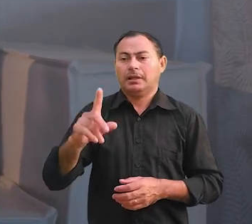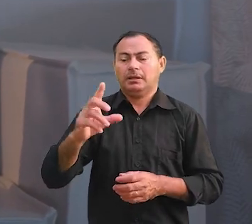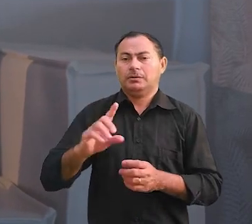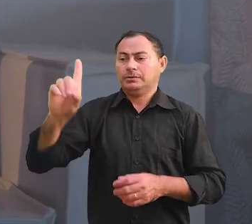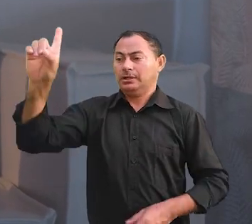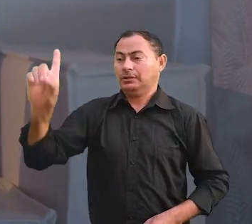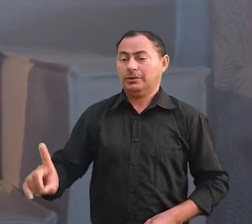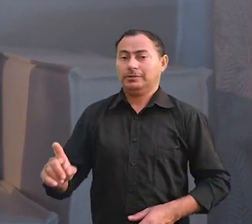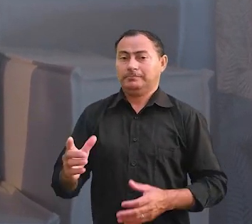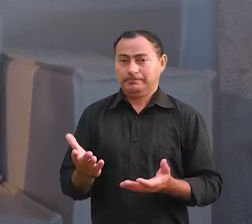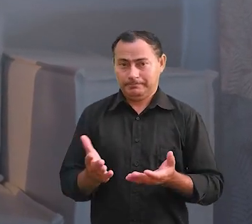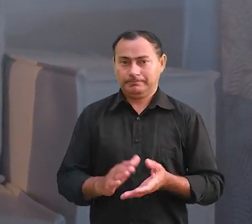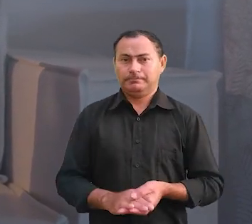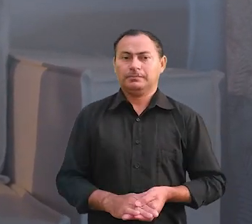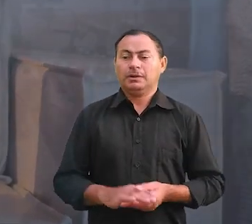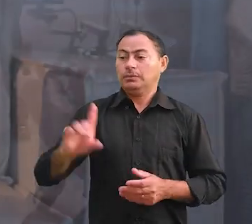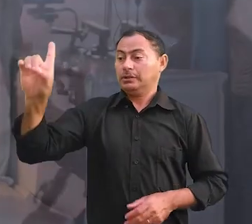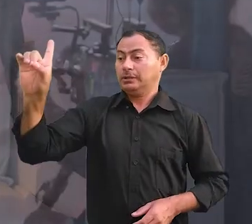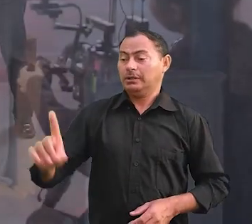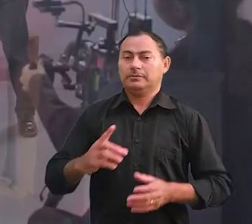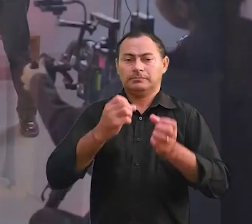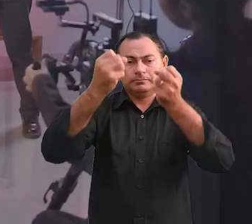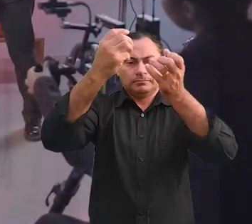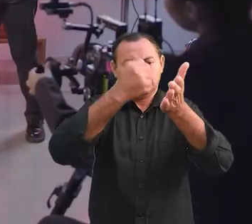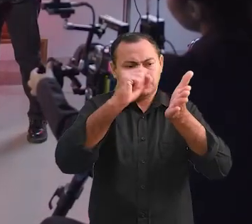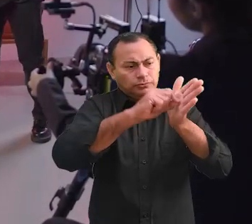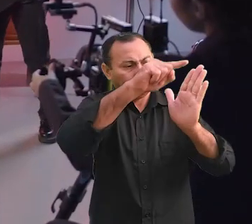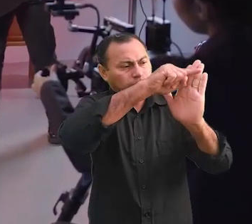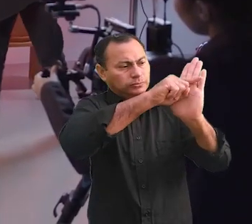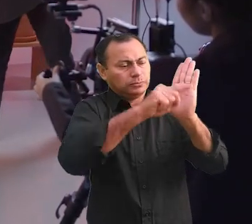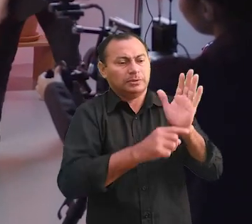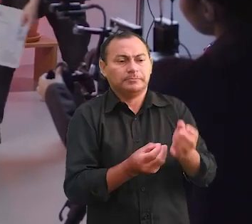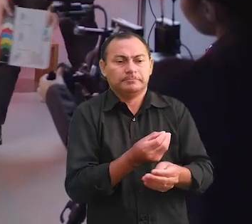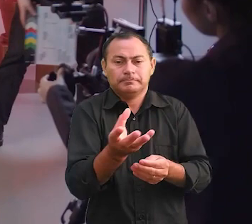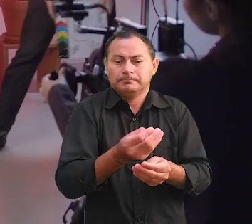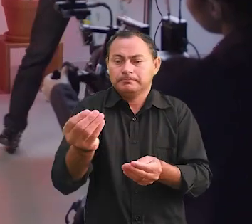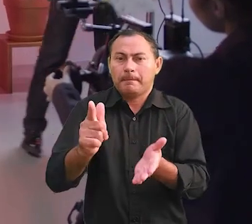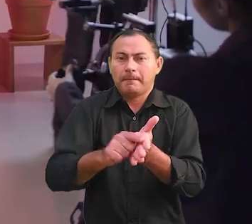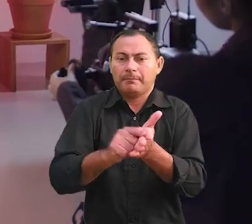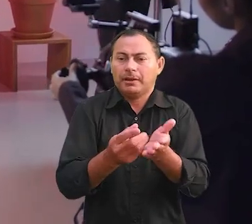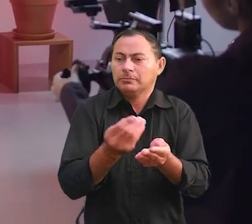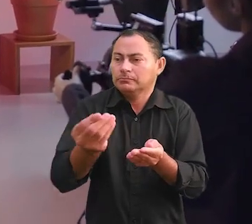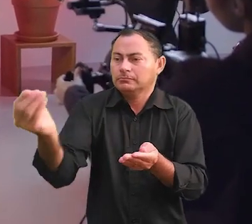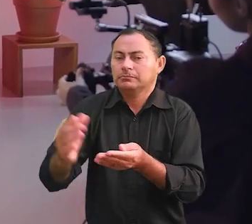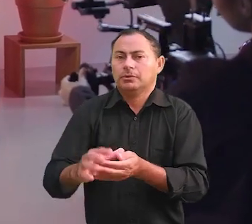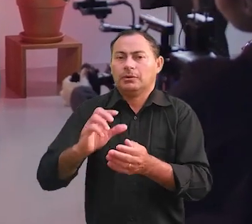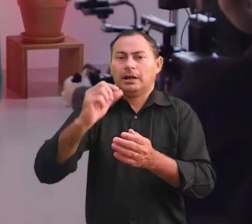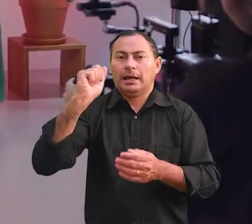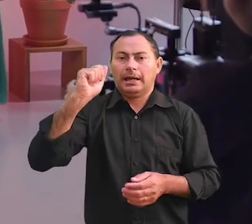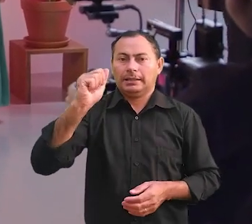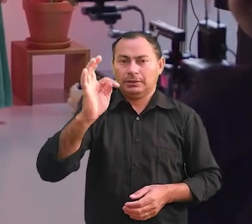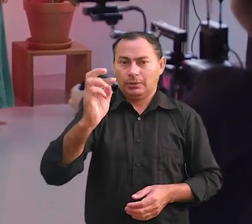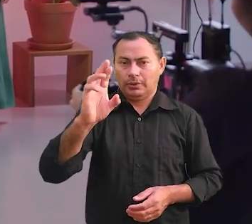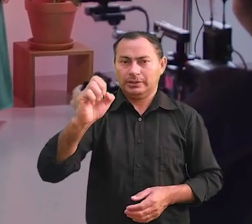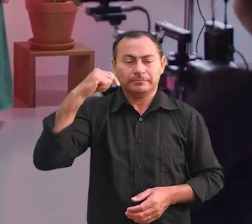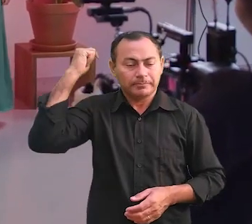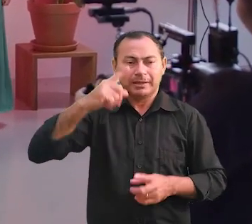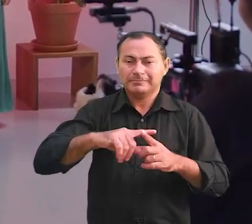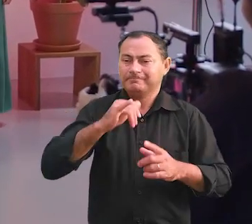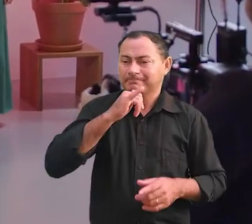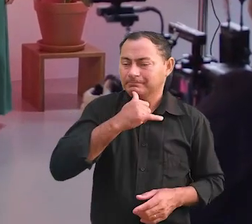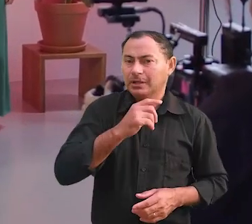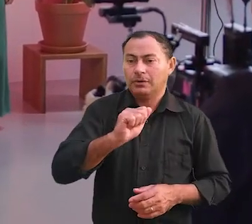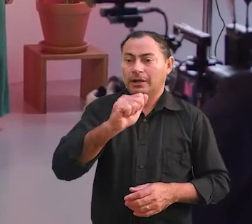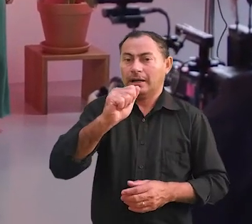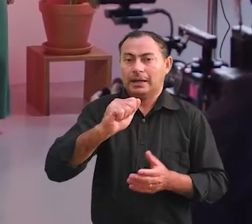ir que eles são os diretores os diretores escrevem roteiro de distribuem os papéis para os atores só que eles